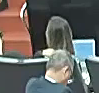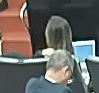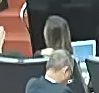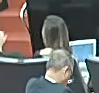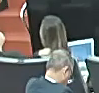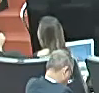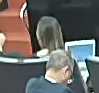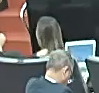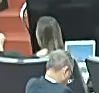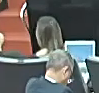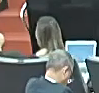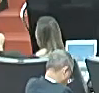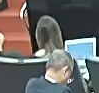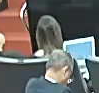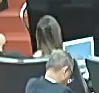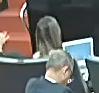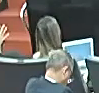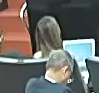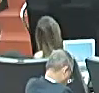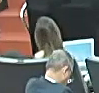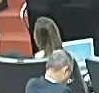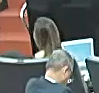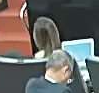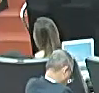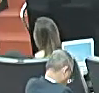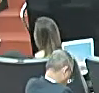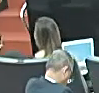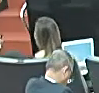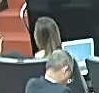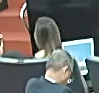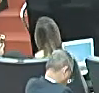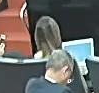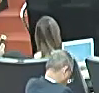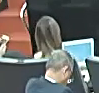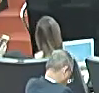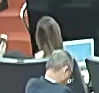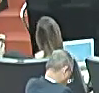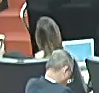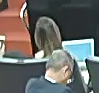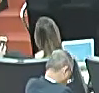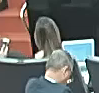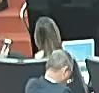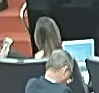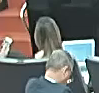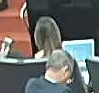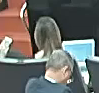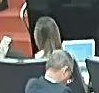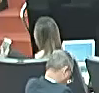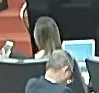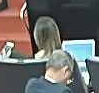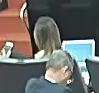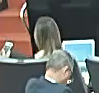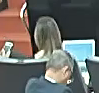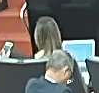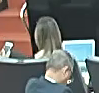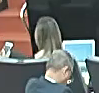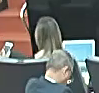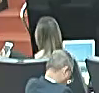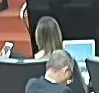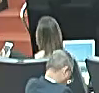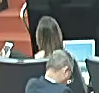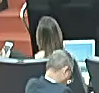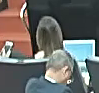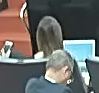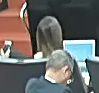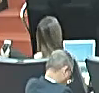o nosso papel é esse colocar emendas buscar aquilo que ainda não tem na lei orgânica para que a gente possa chegar a um